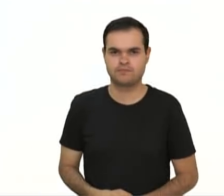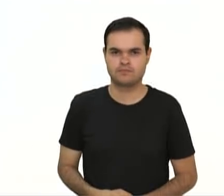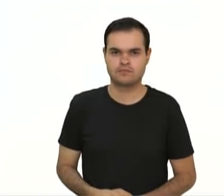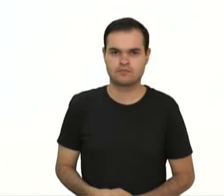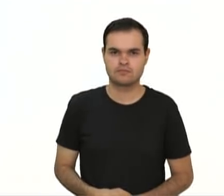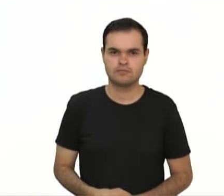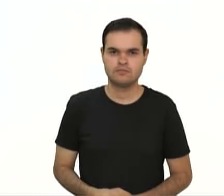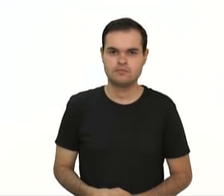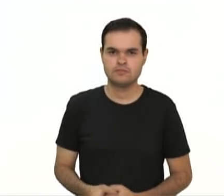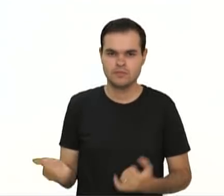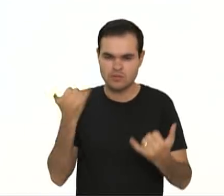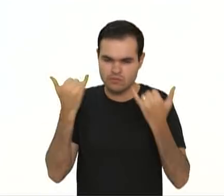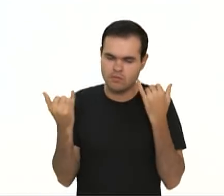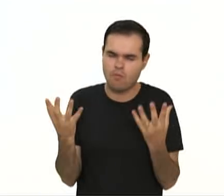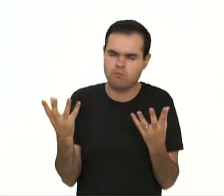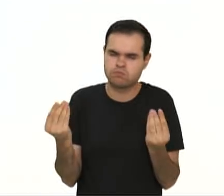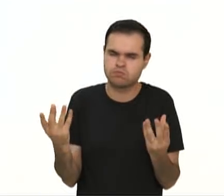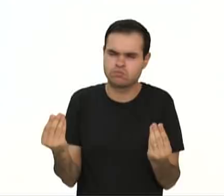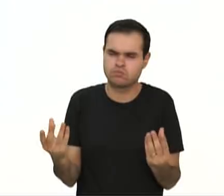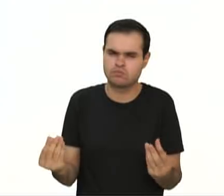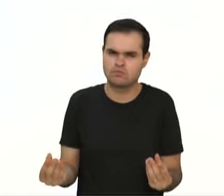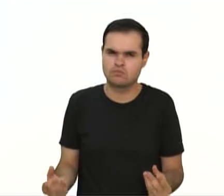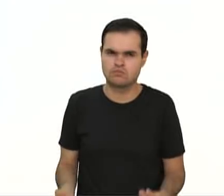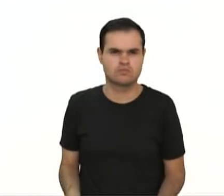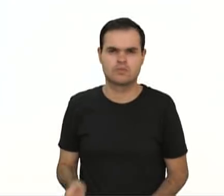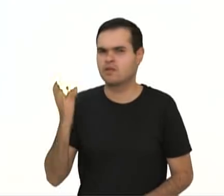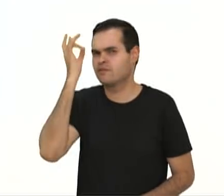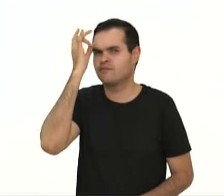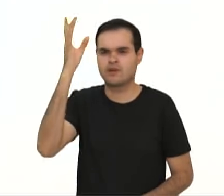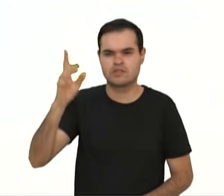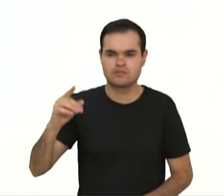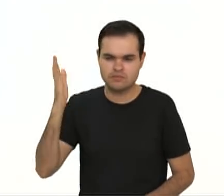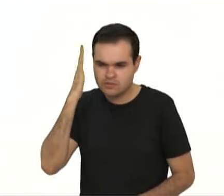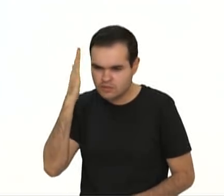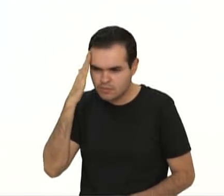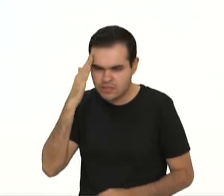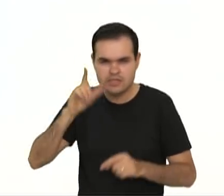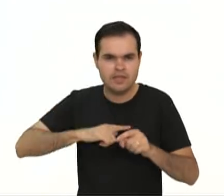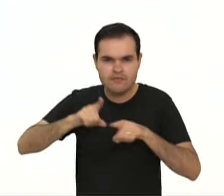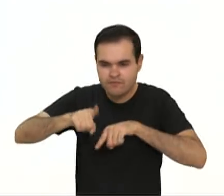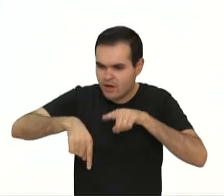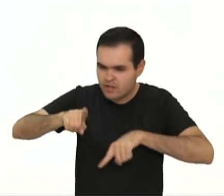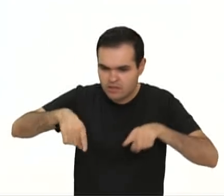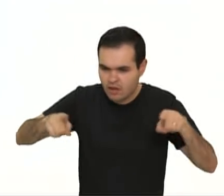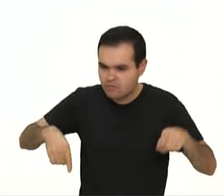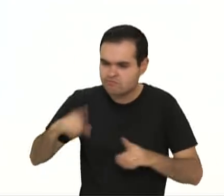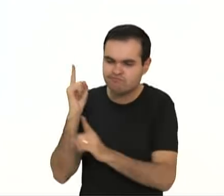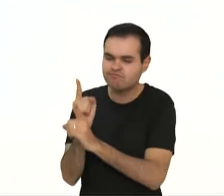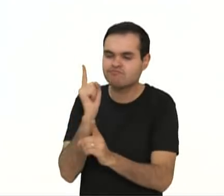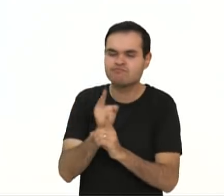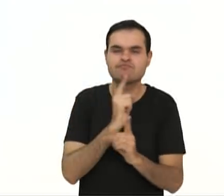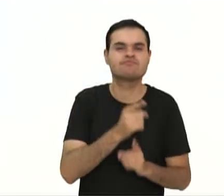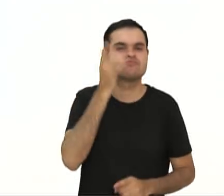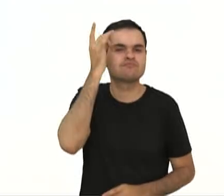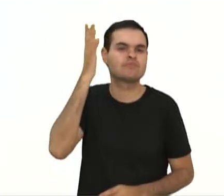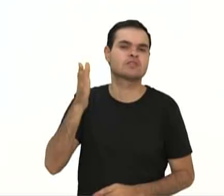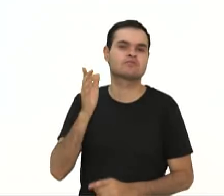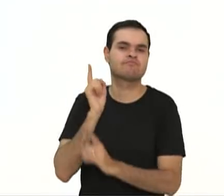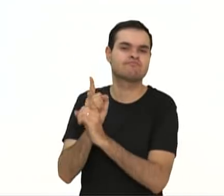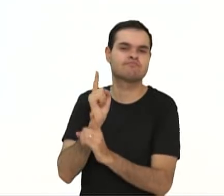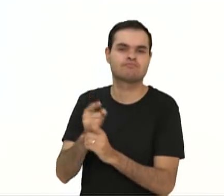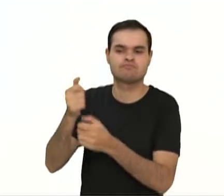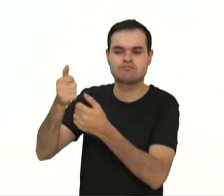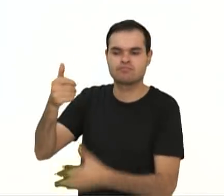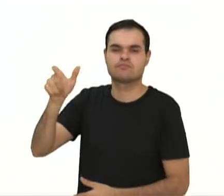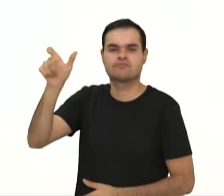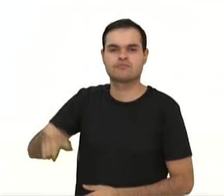Quando a informação é muita, não é difícil fazer cruzamentos únicos de variáveis. Quem vive naquele bairro, trabalha naquela